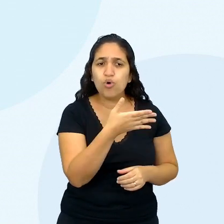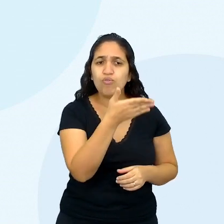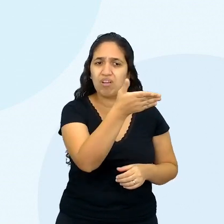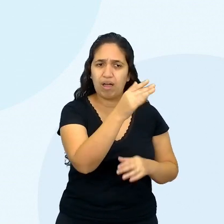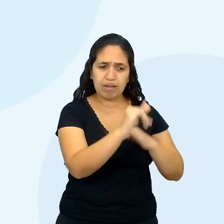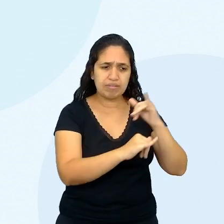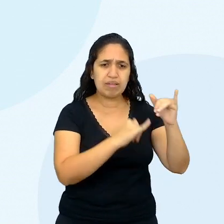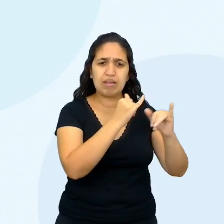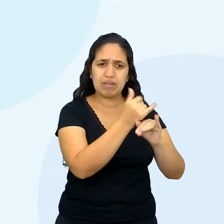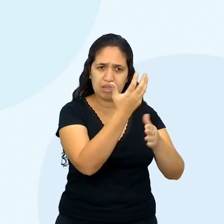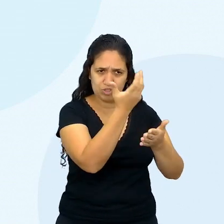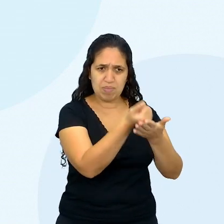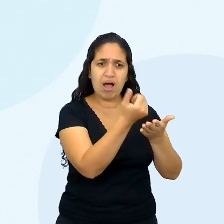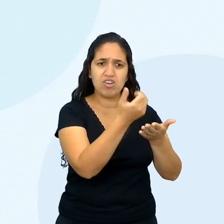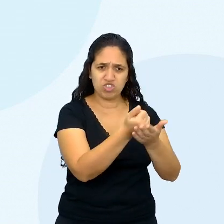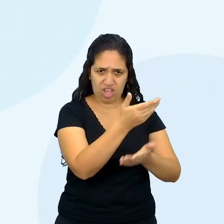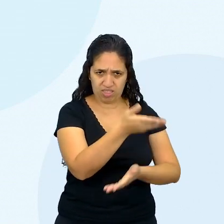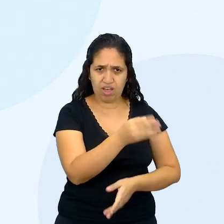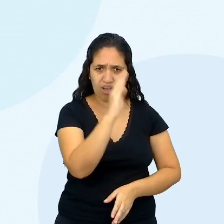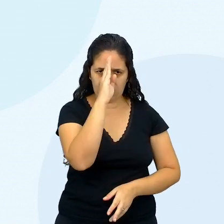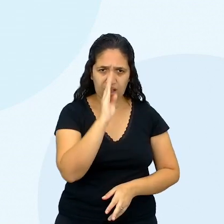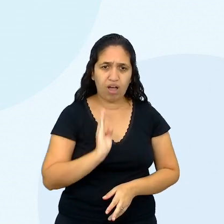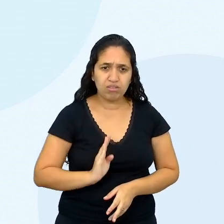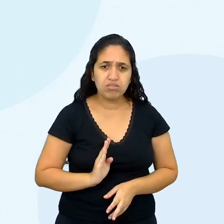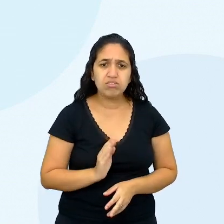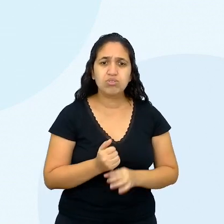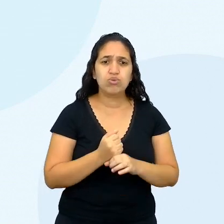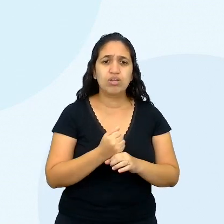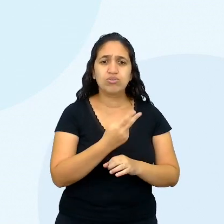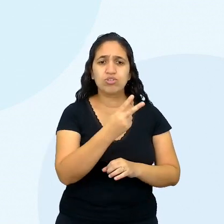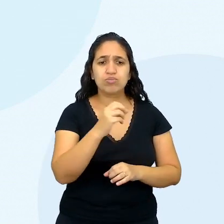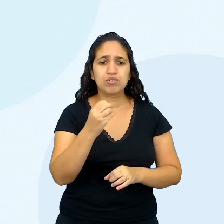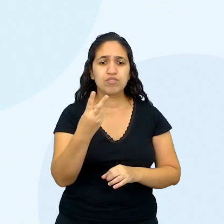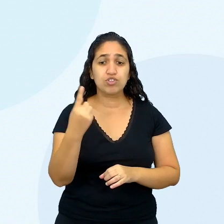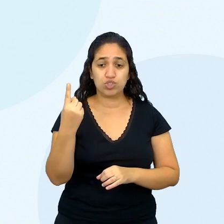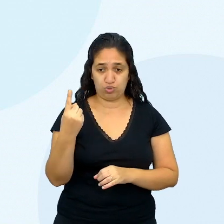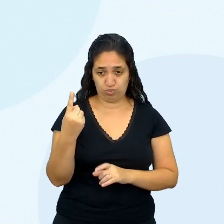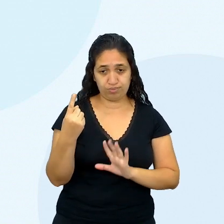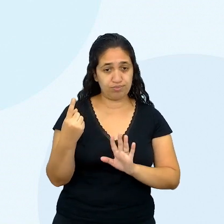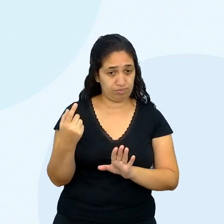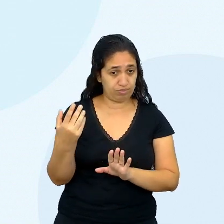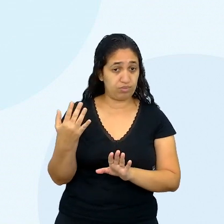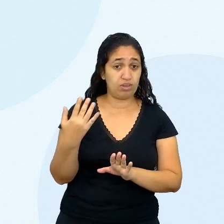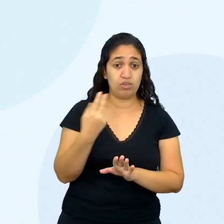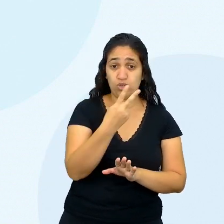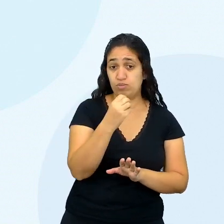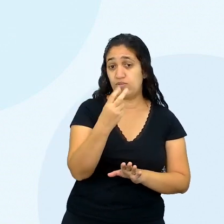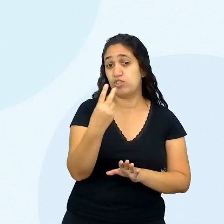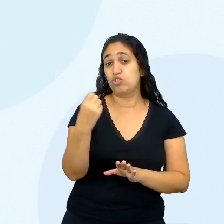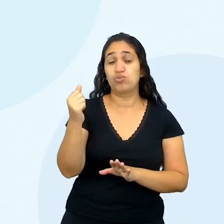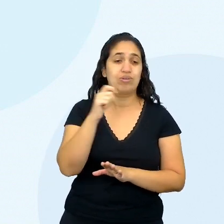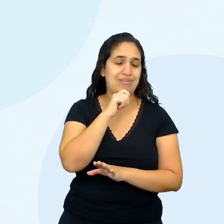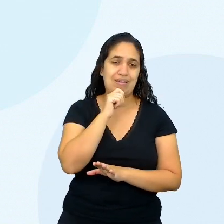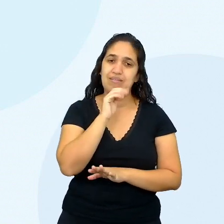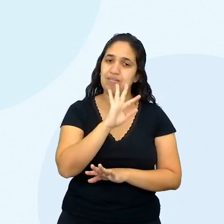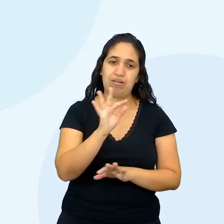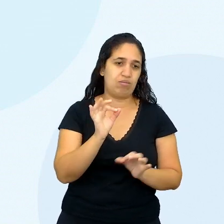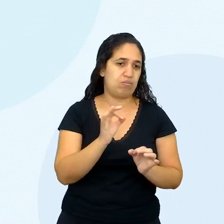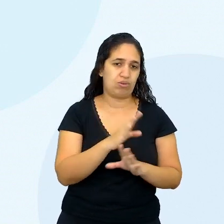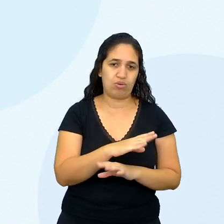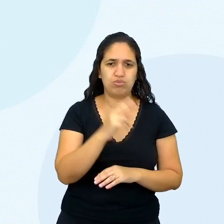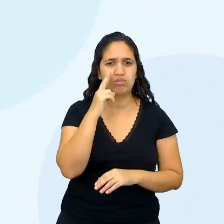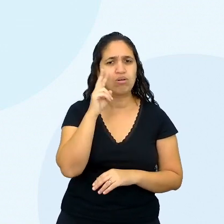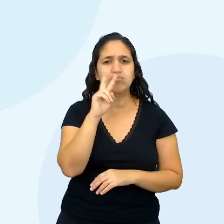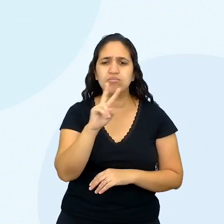você pode baixar, gratuito, de 2021, o de 2022 ainda está sendo confeccionado, né? E olhando para